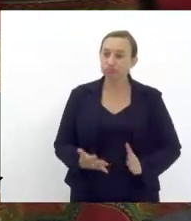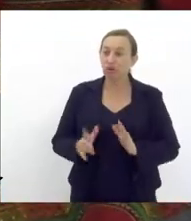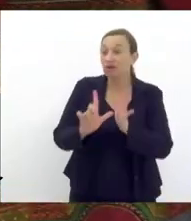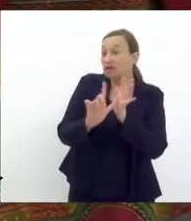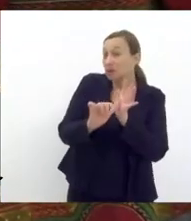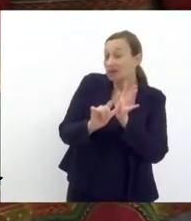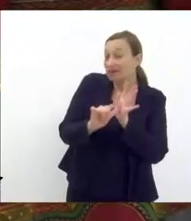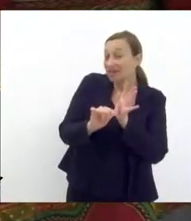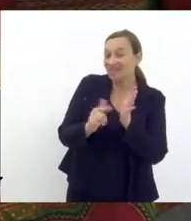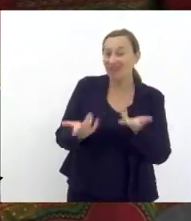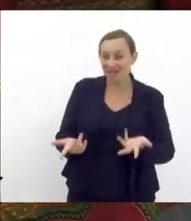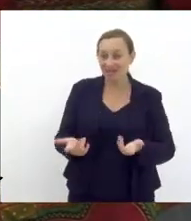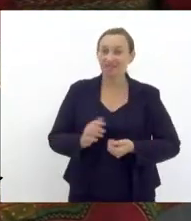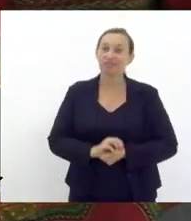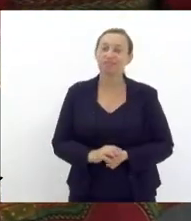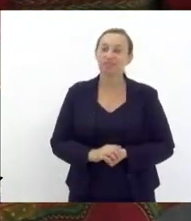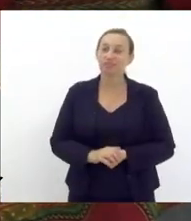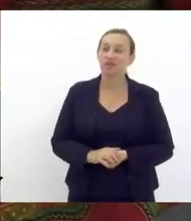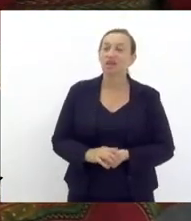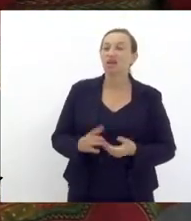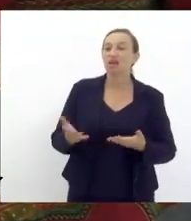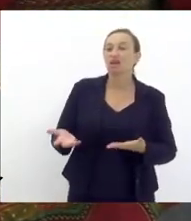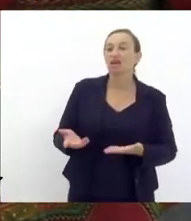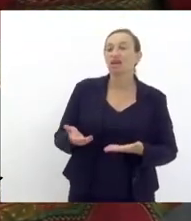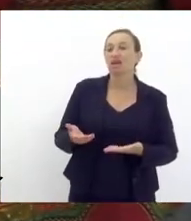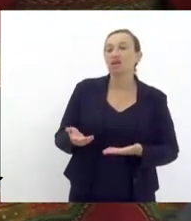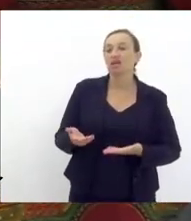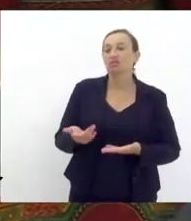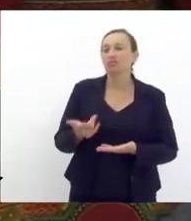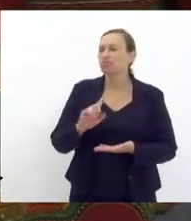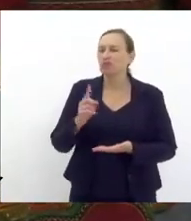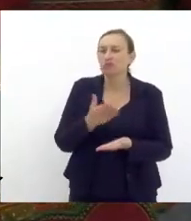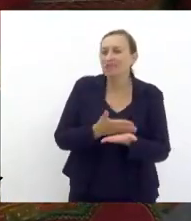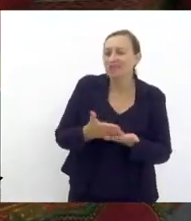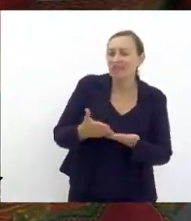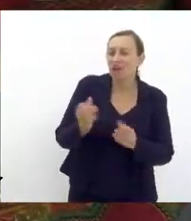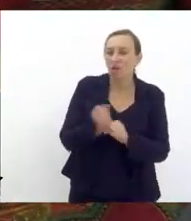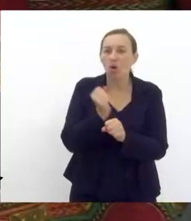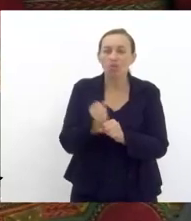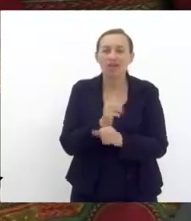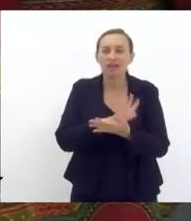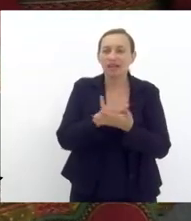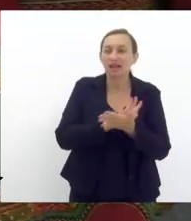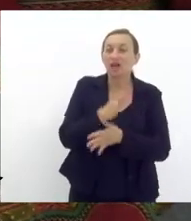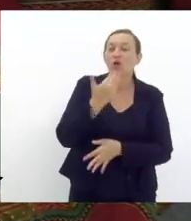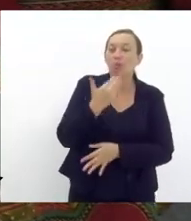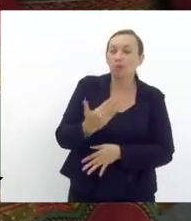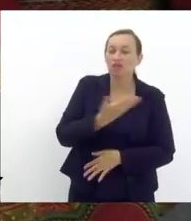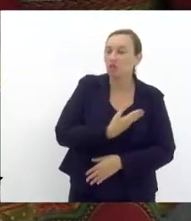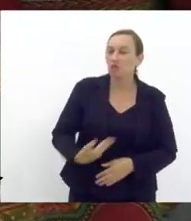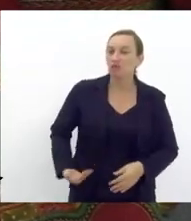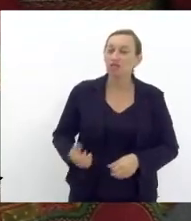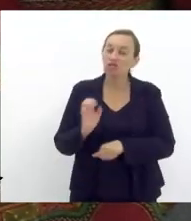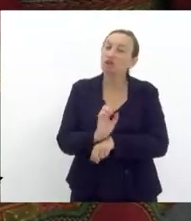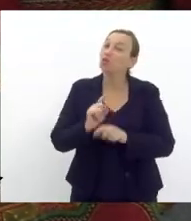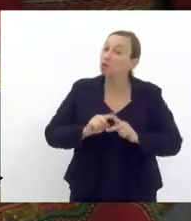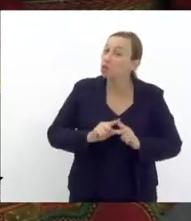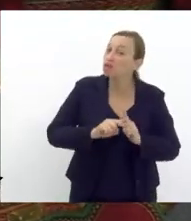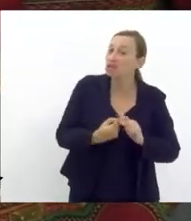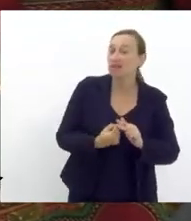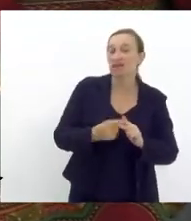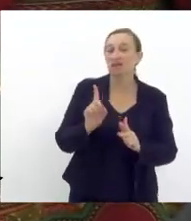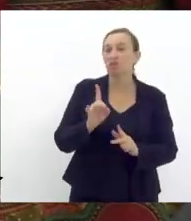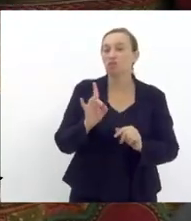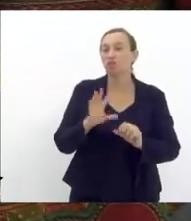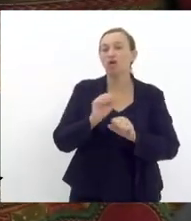pelos apadrinhados do governador nessa cidade do interior mas não começaram então eu peço ao governo do estado que corrija não só